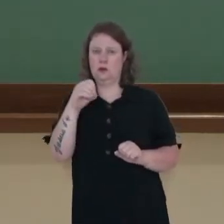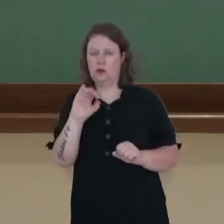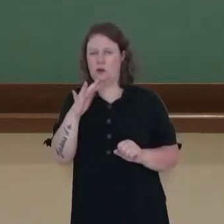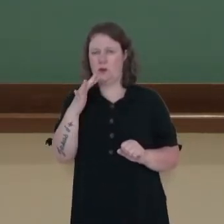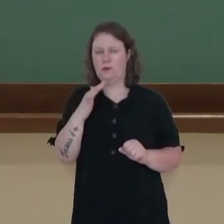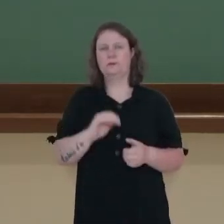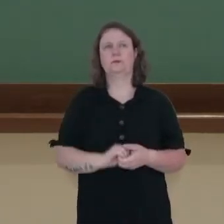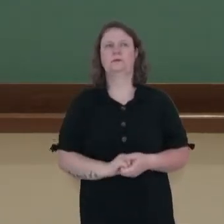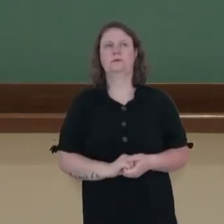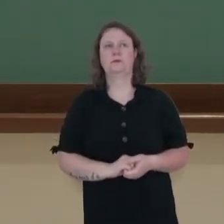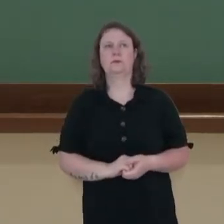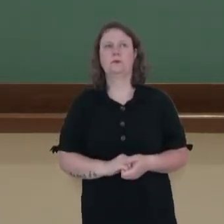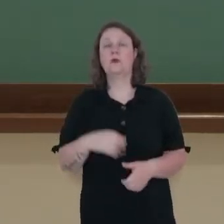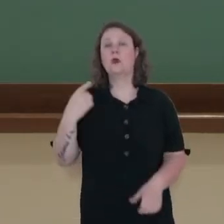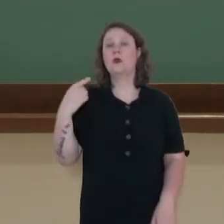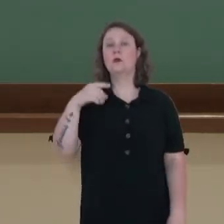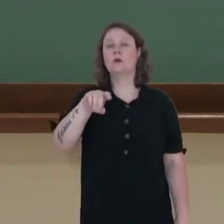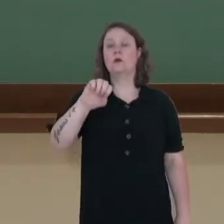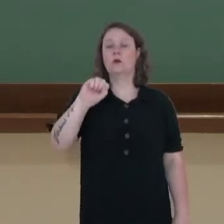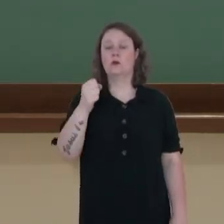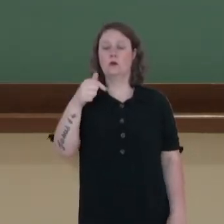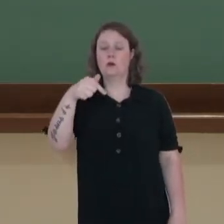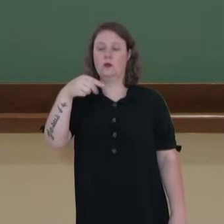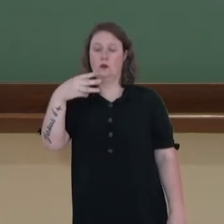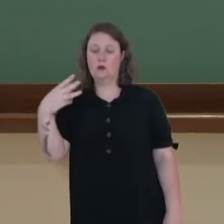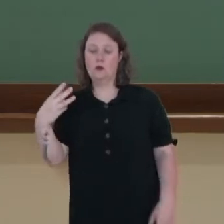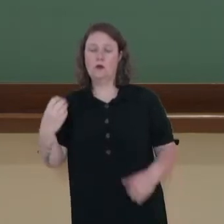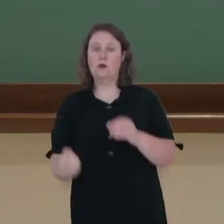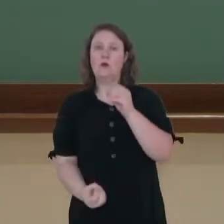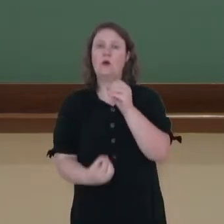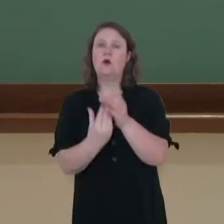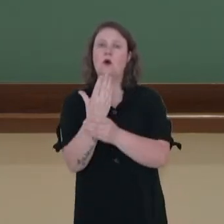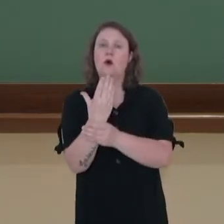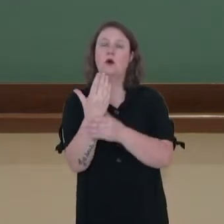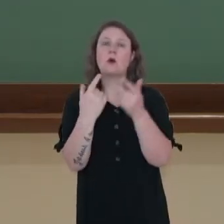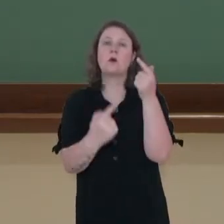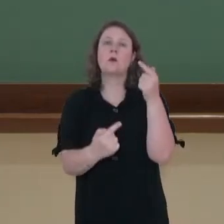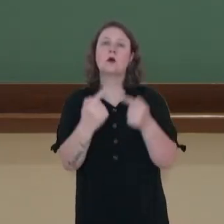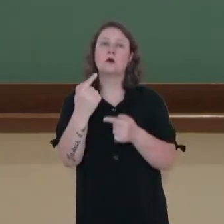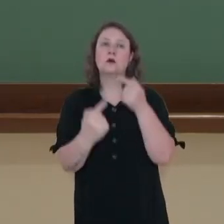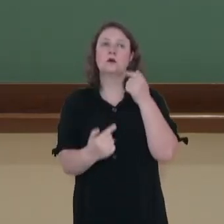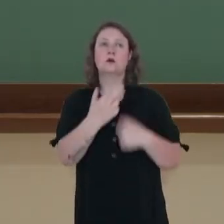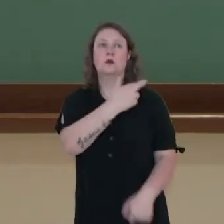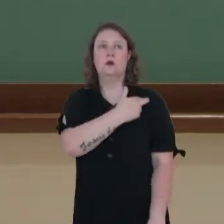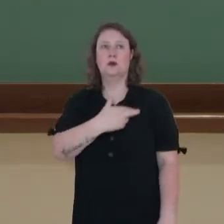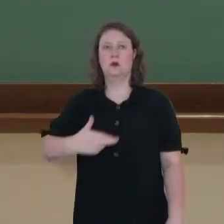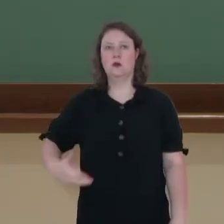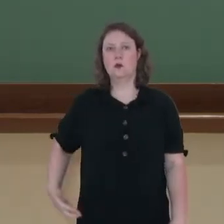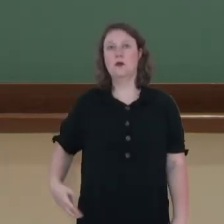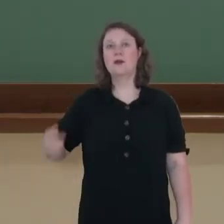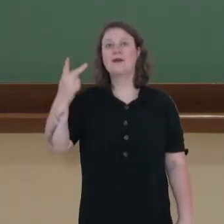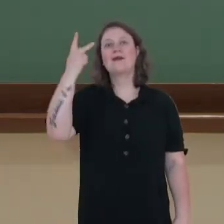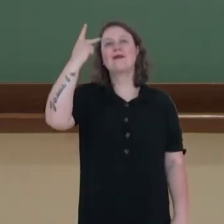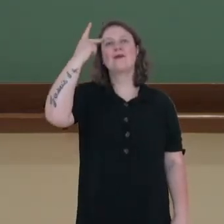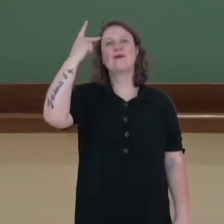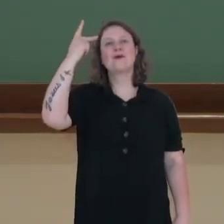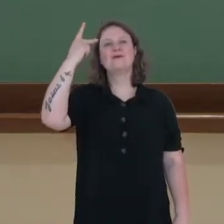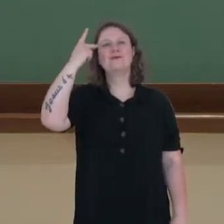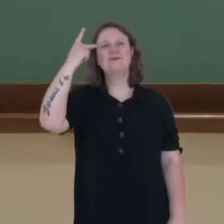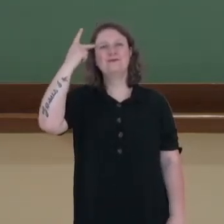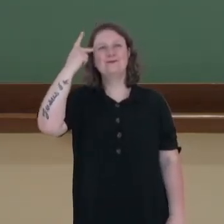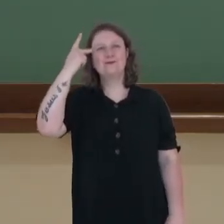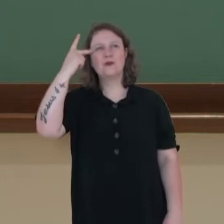né? E em 1873 é fundado o Partido Republicano Paulista, que após